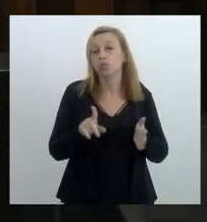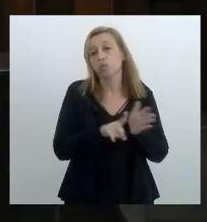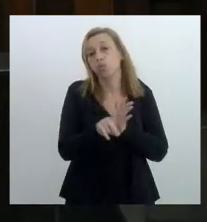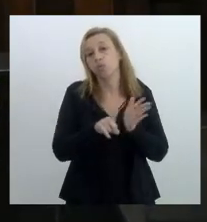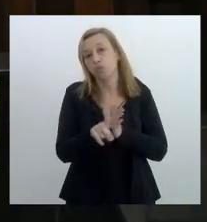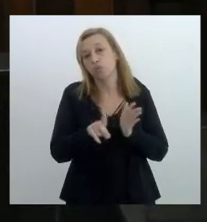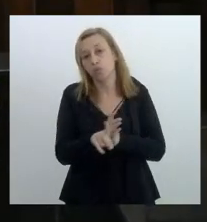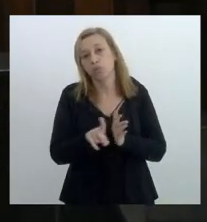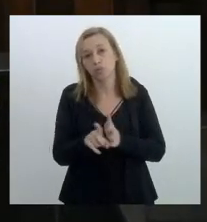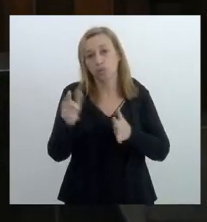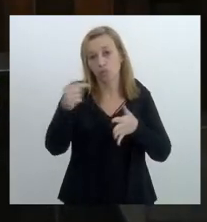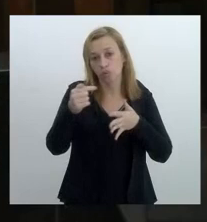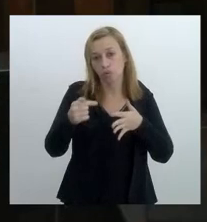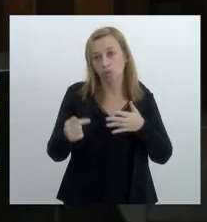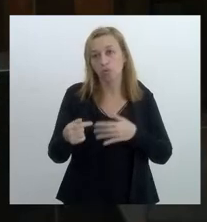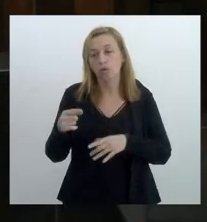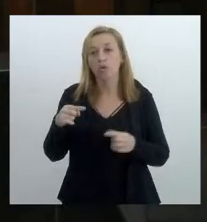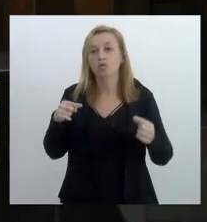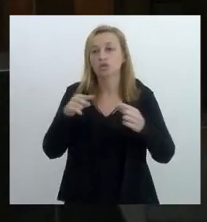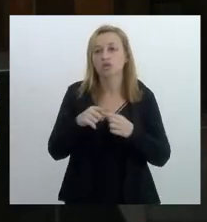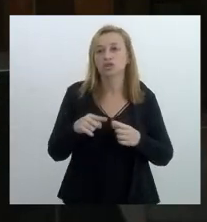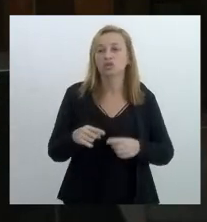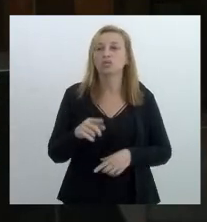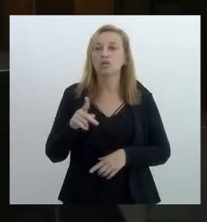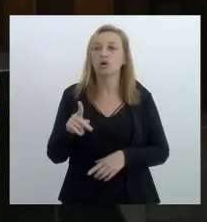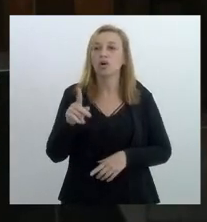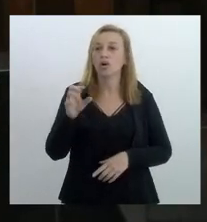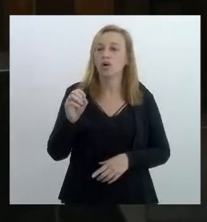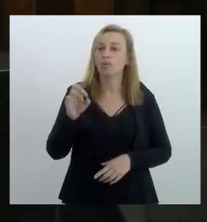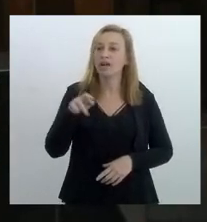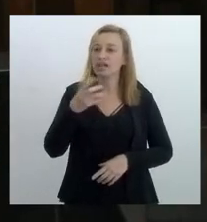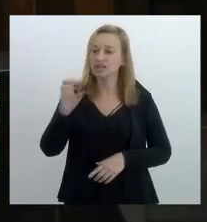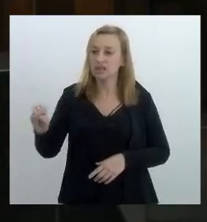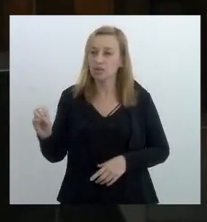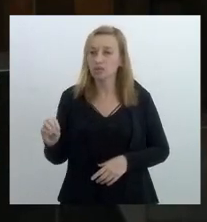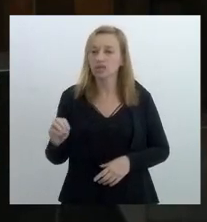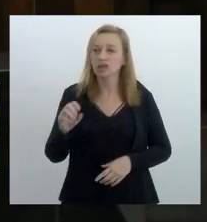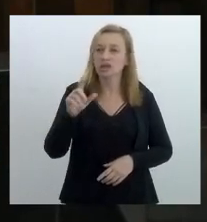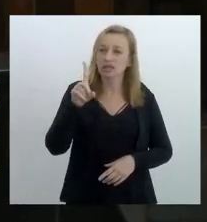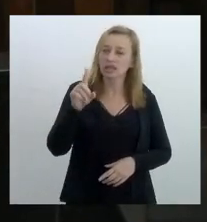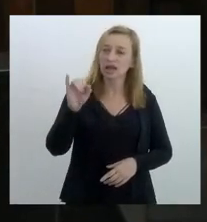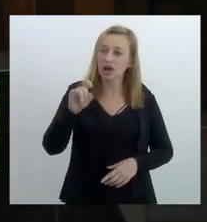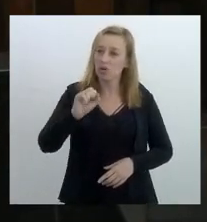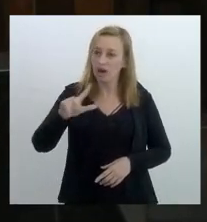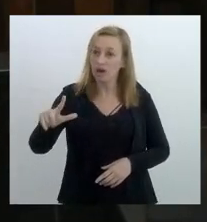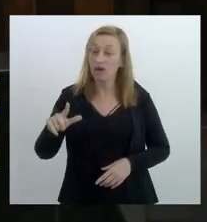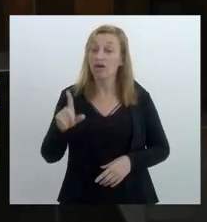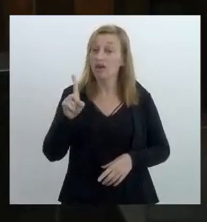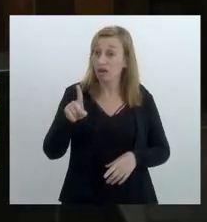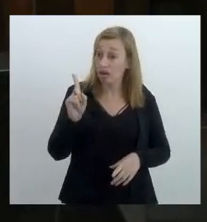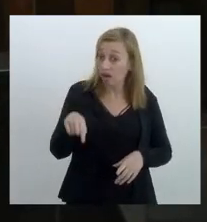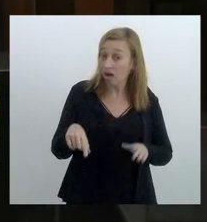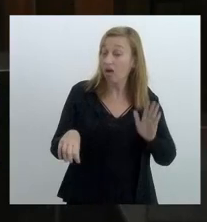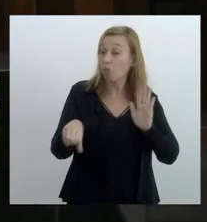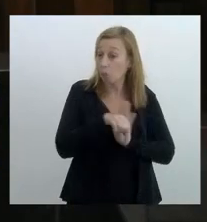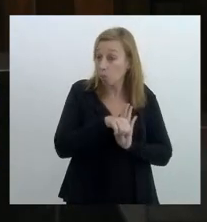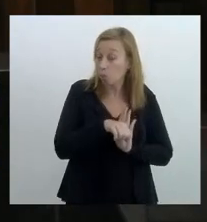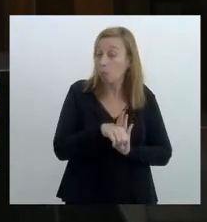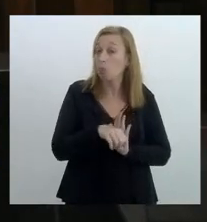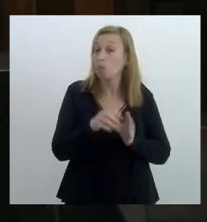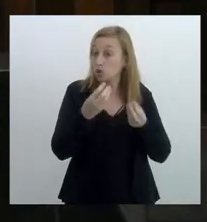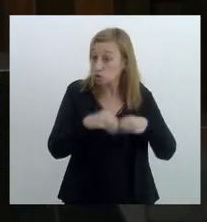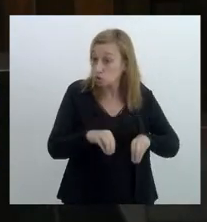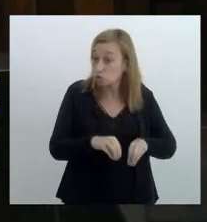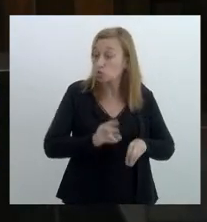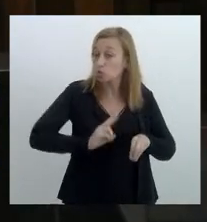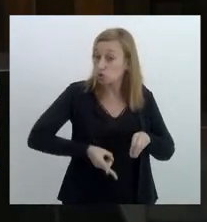bem objetivas. Uma é com relação à Operação Delaware. Essa operação ilegal que causou prejuízos e